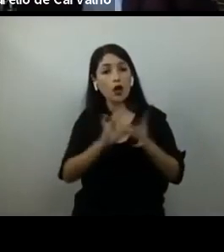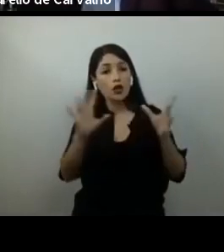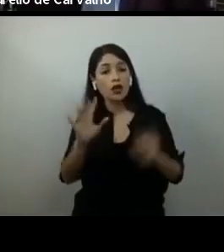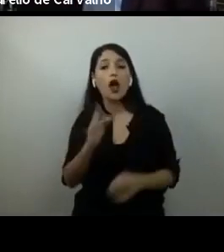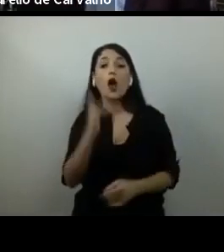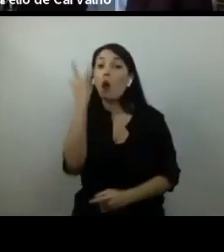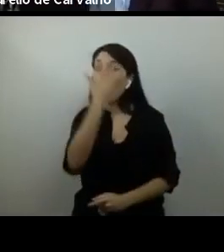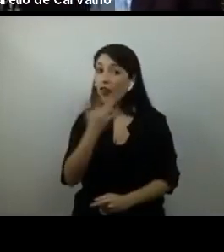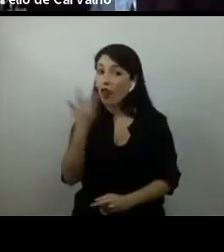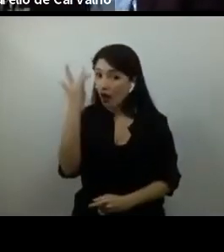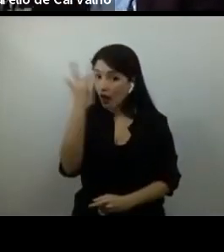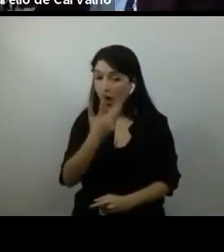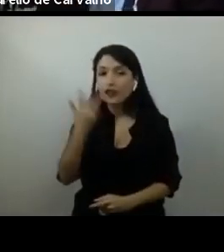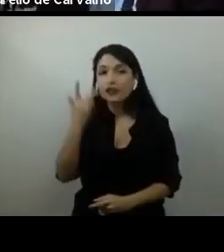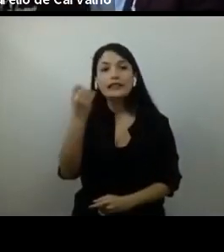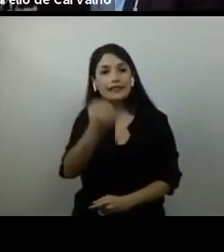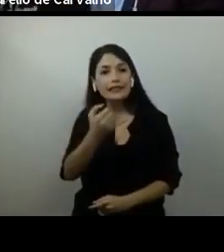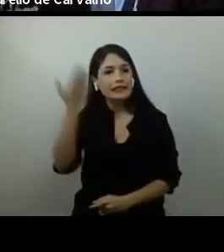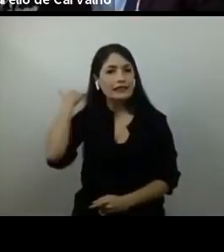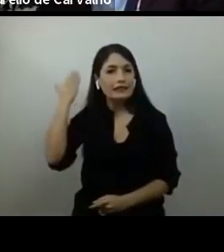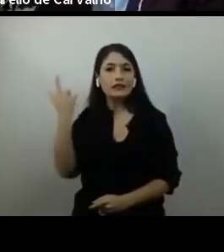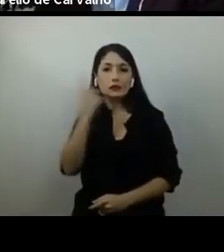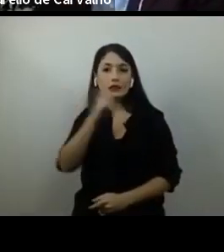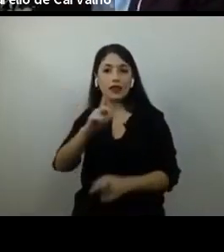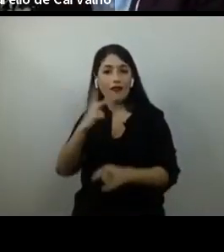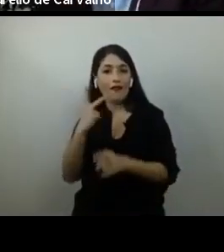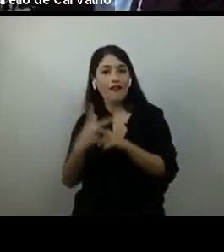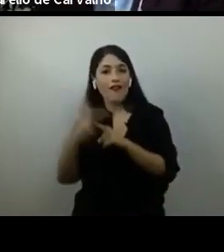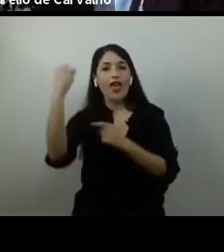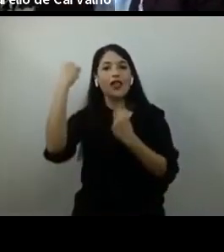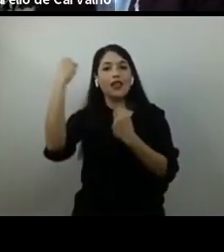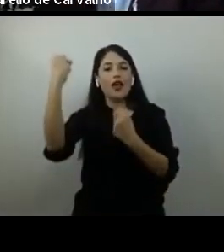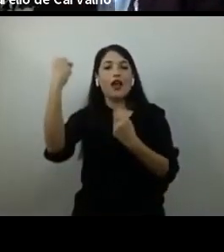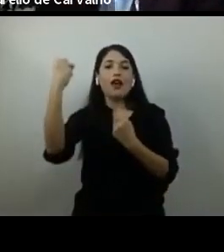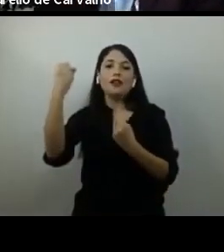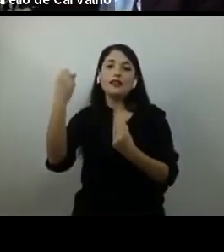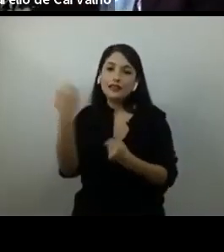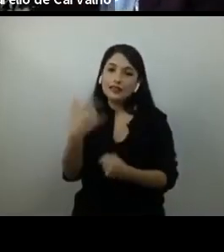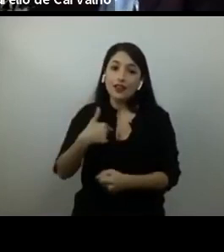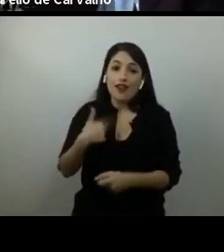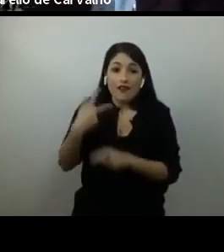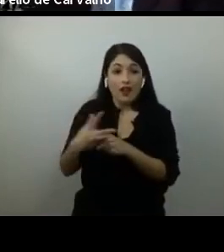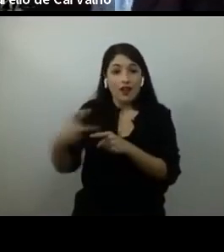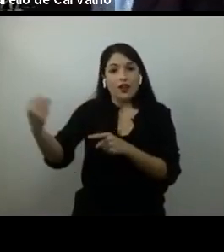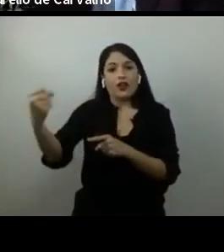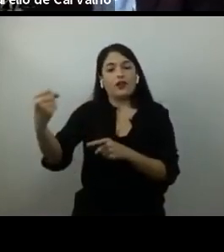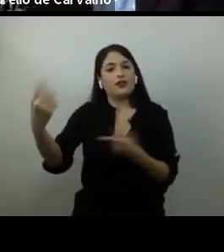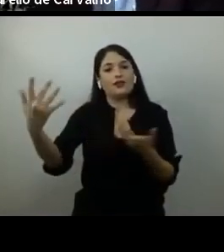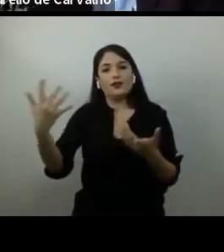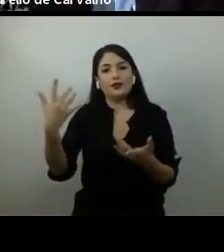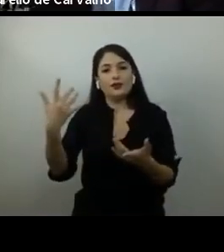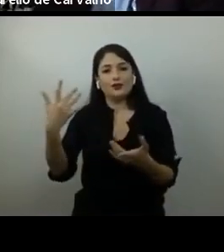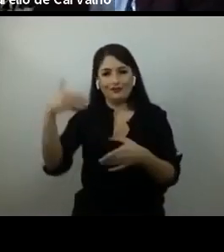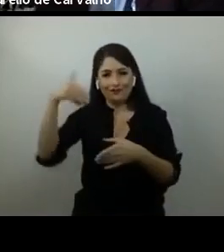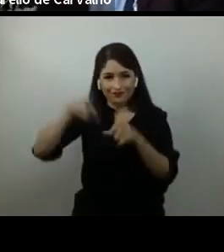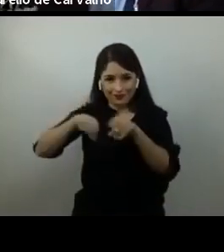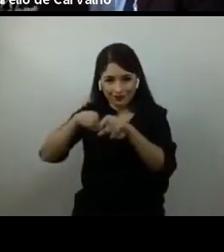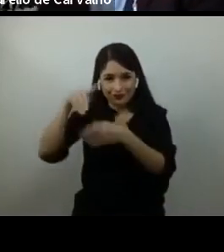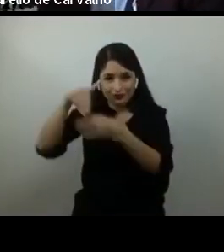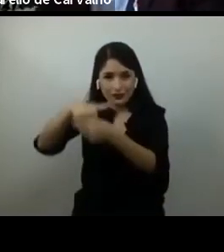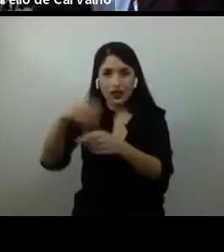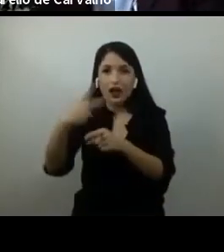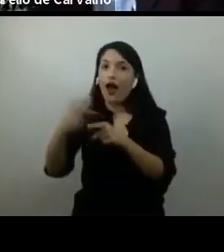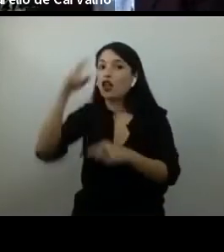se tivesse sido eleito, foi o meu presidente. Se tivesse sido eleito, hoje a história do país estaria